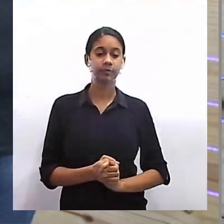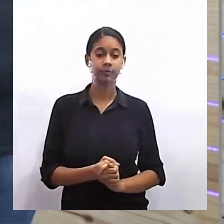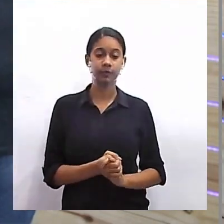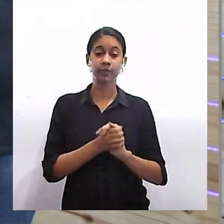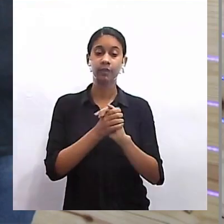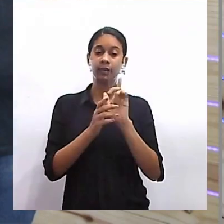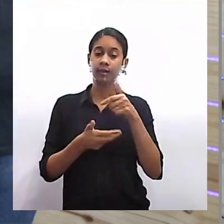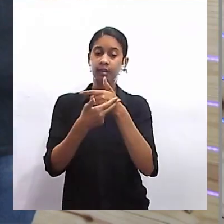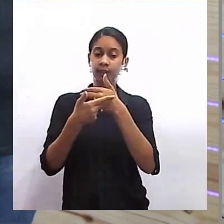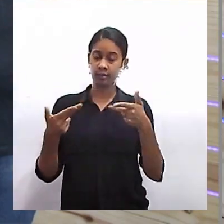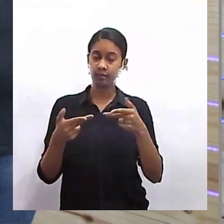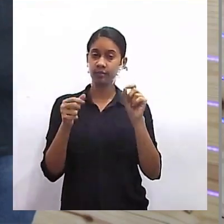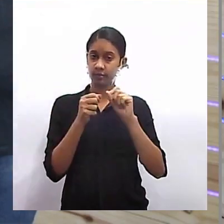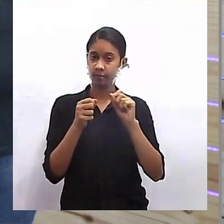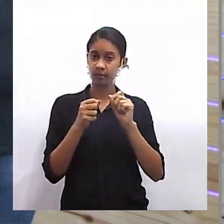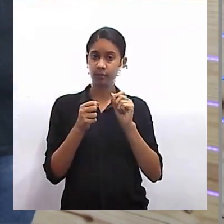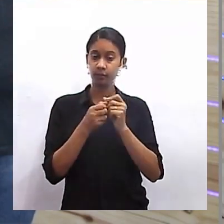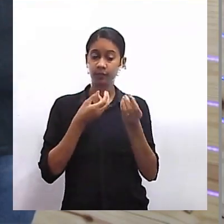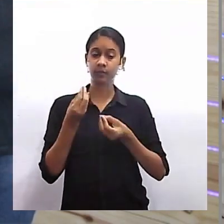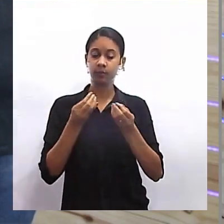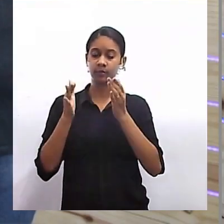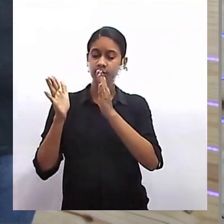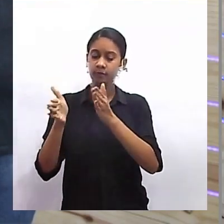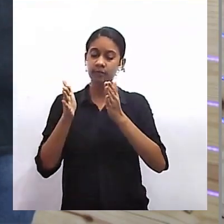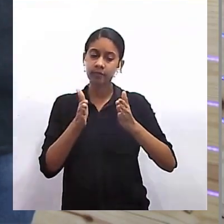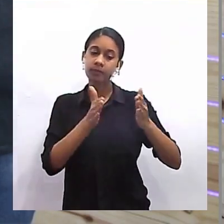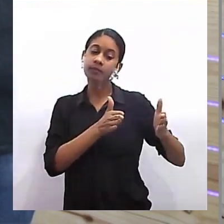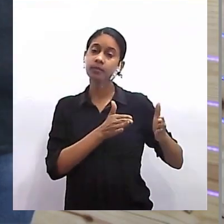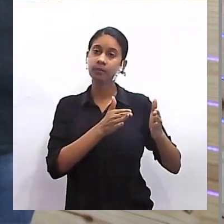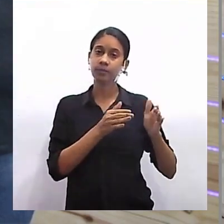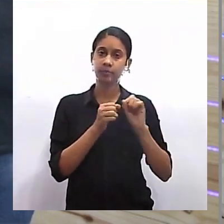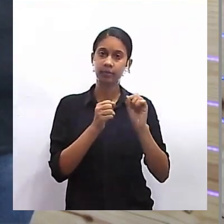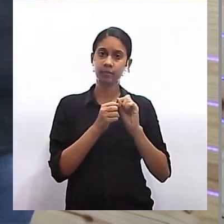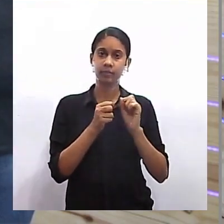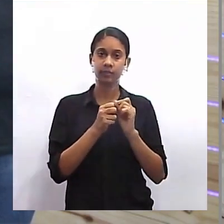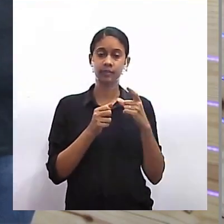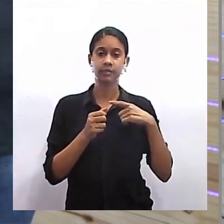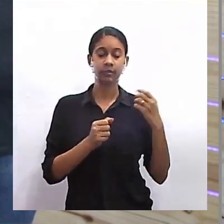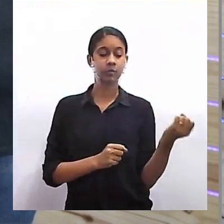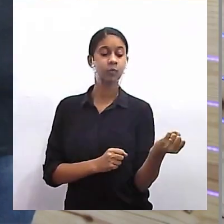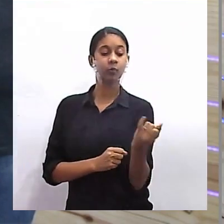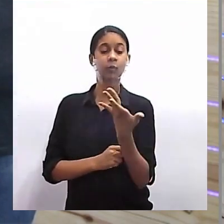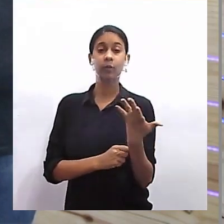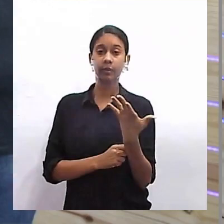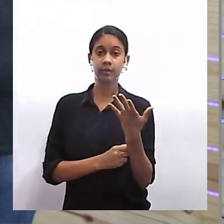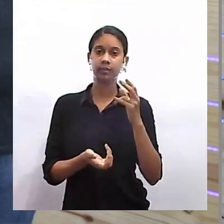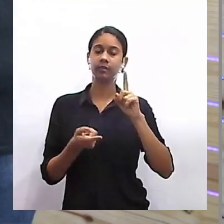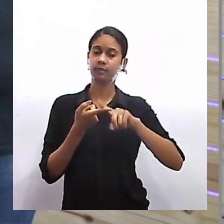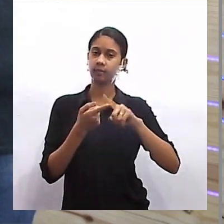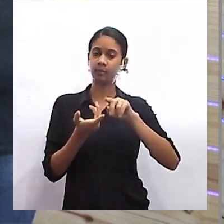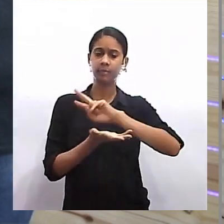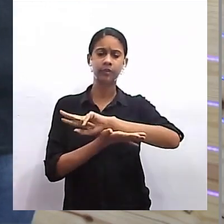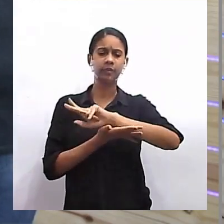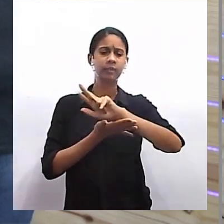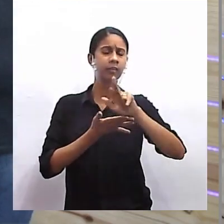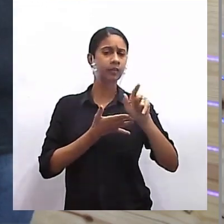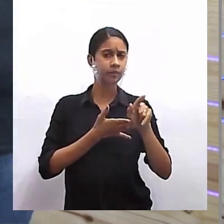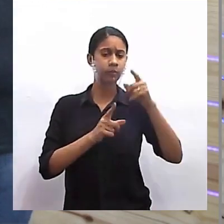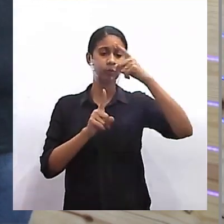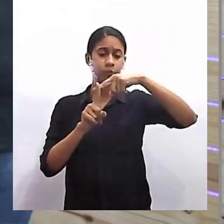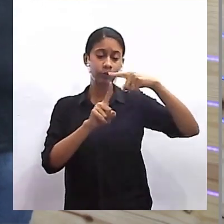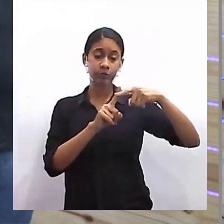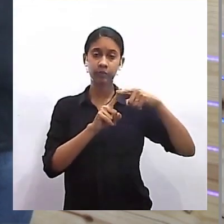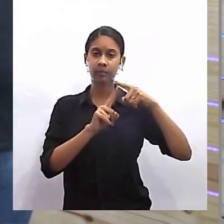então, fracionadas com o intuito de consolidar o produto em quantidade e variedade correta,